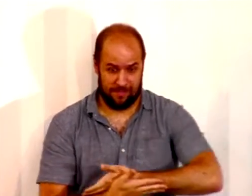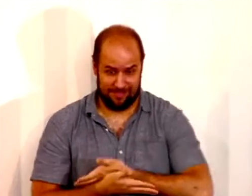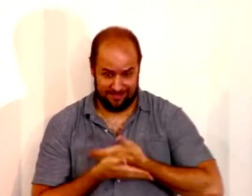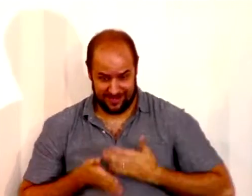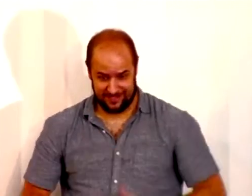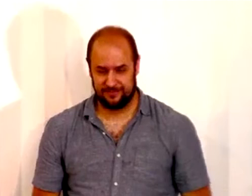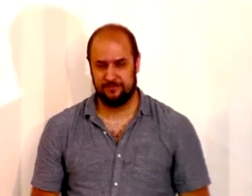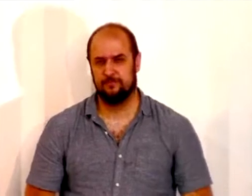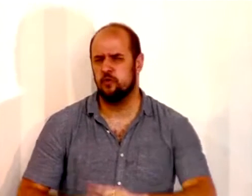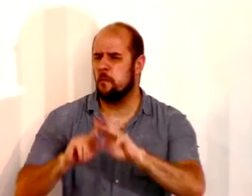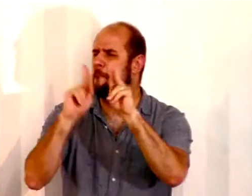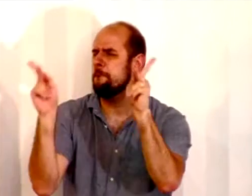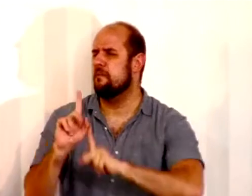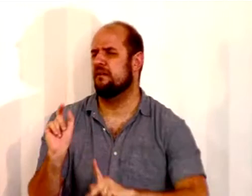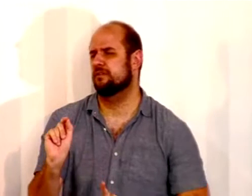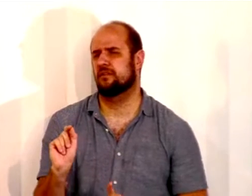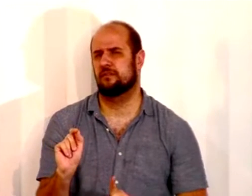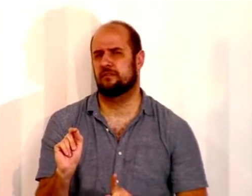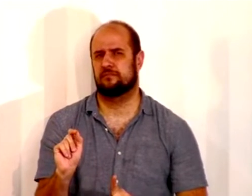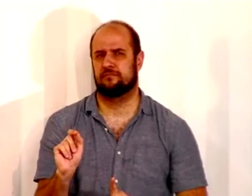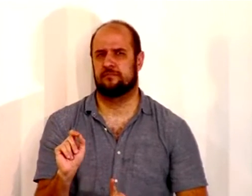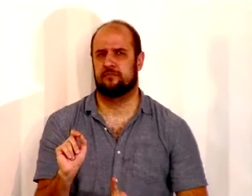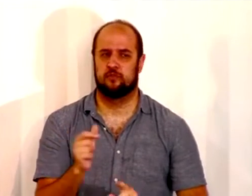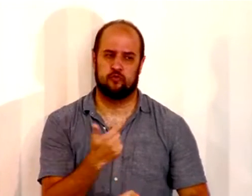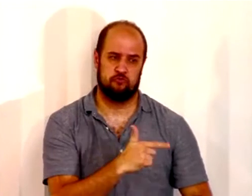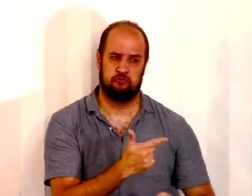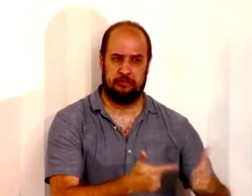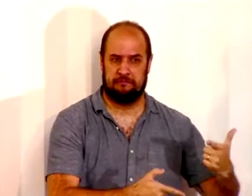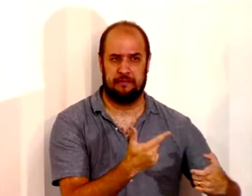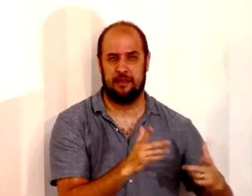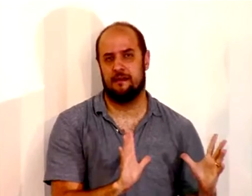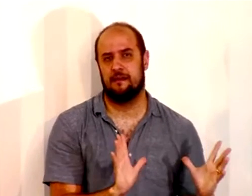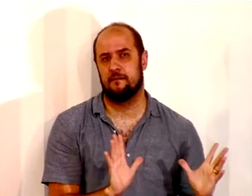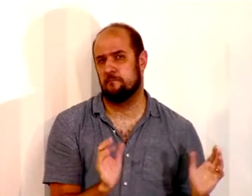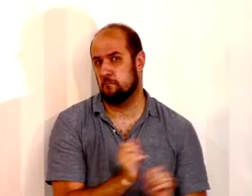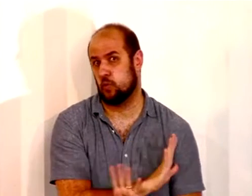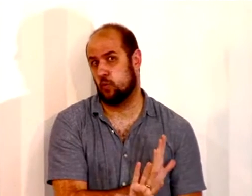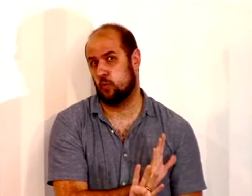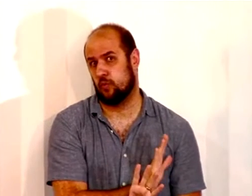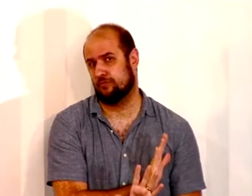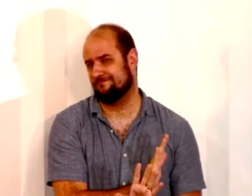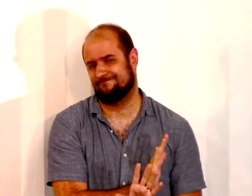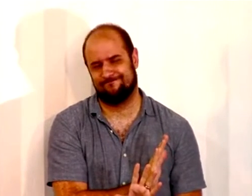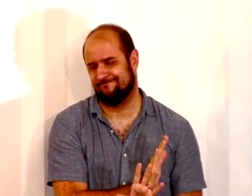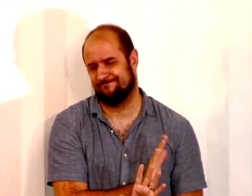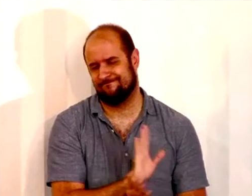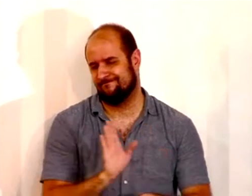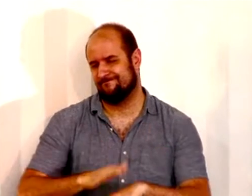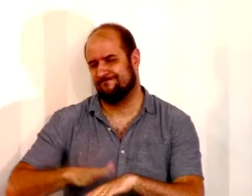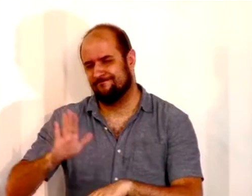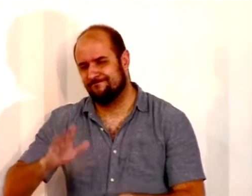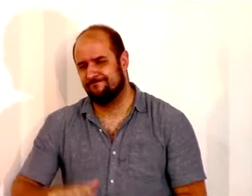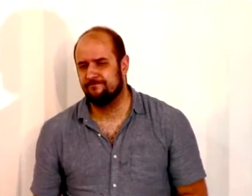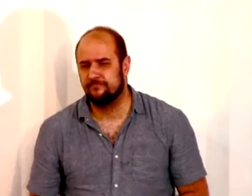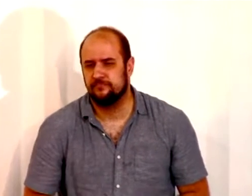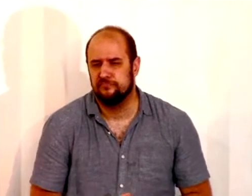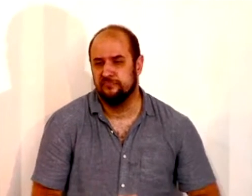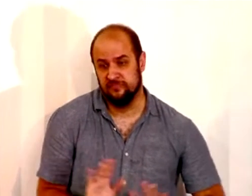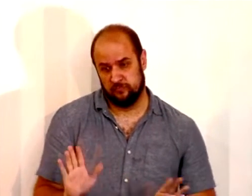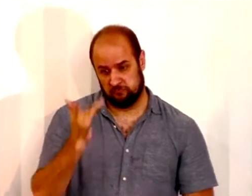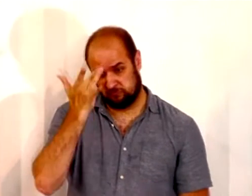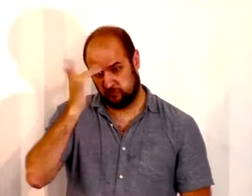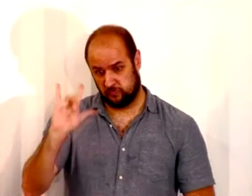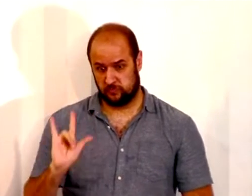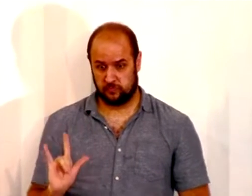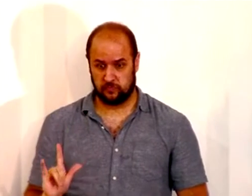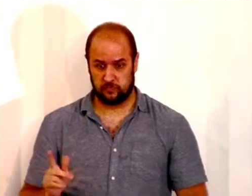paz, irmãos? É ausência de guerra? Claro que não. Eu não sei se esse concurso existiu de fato,